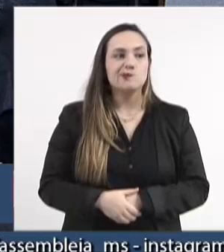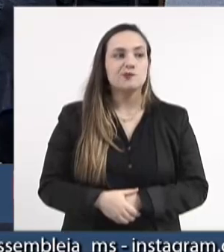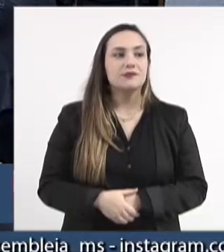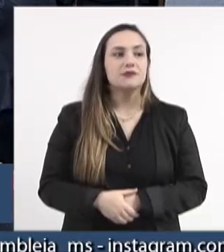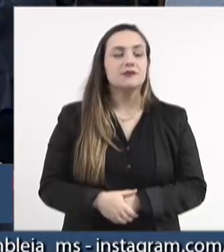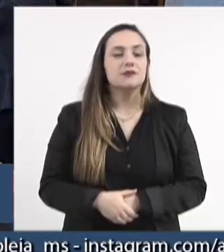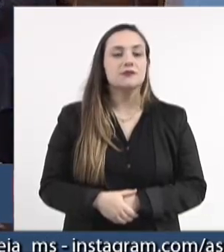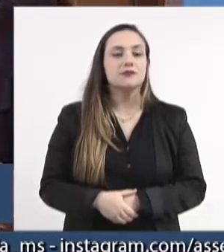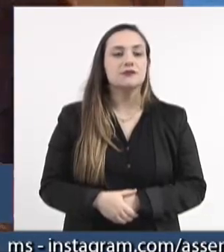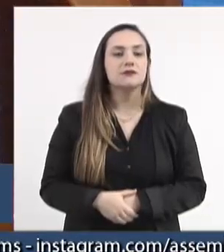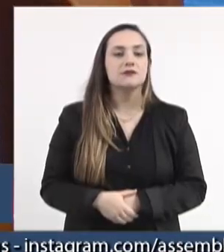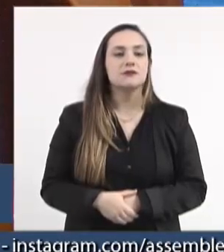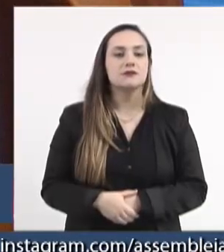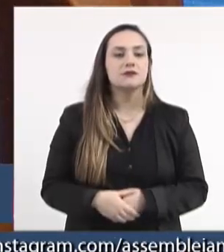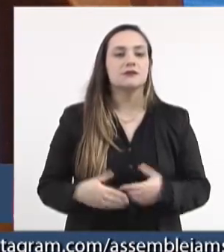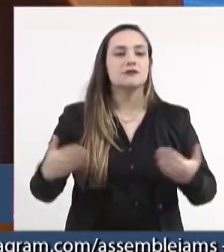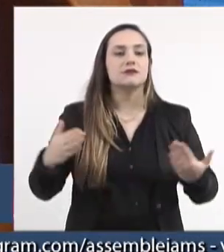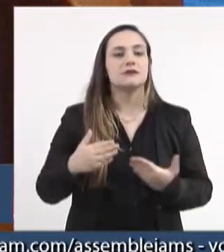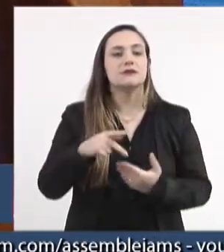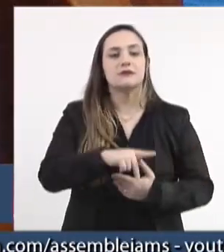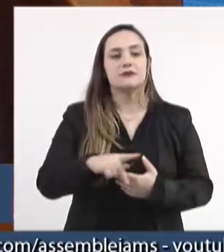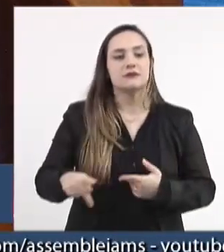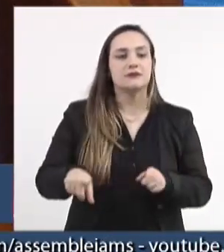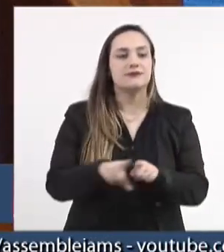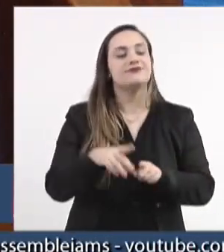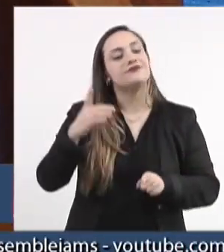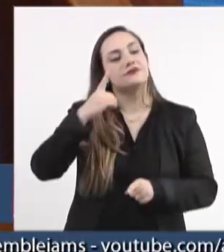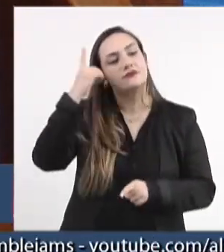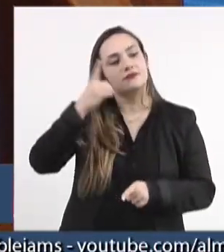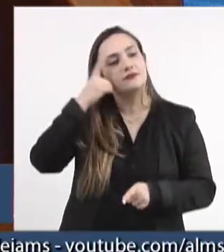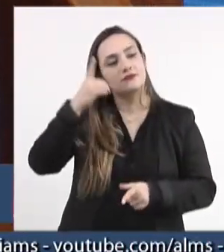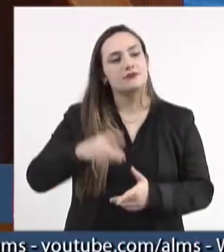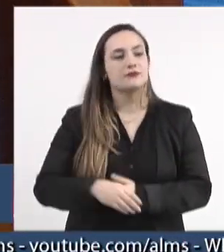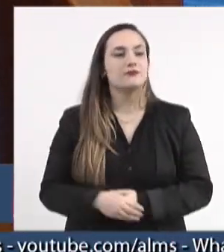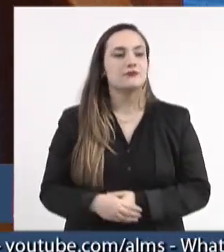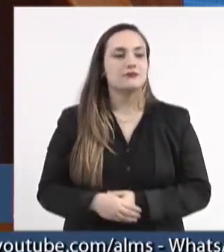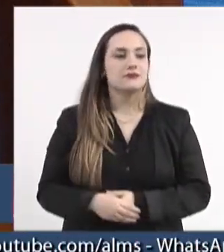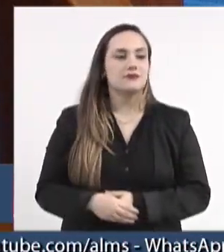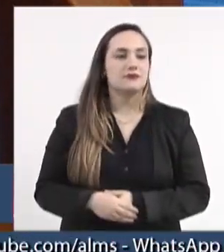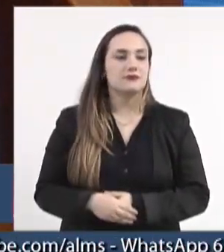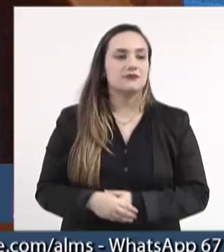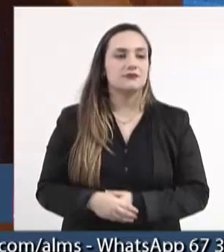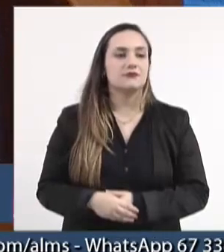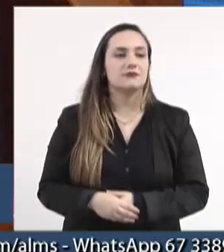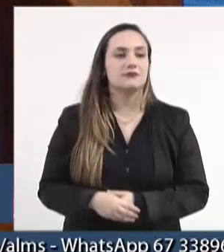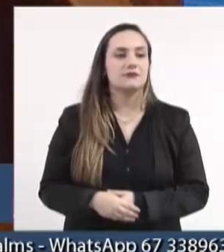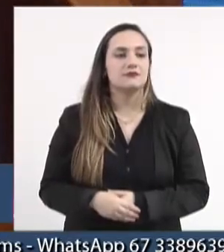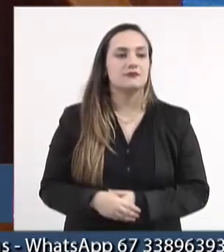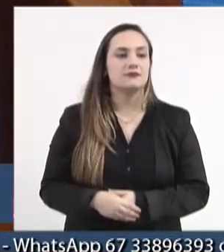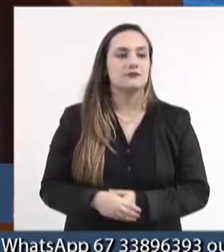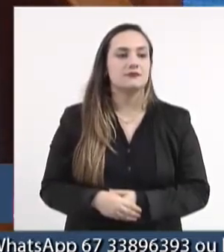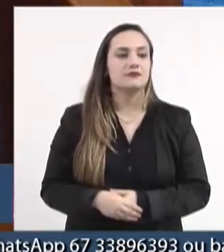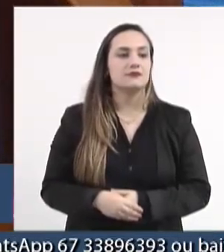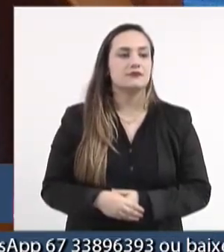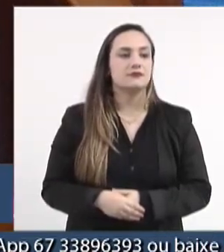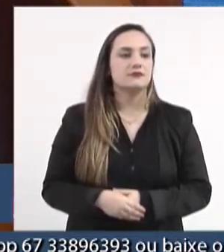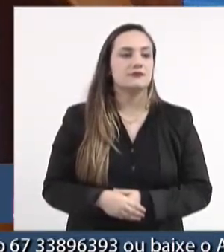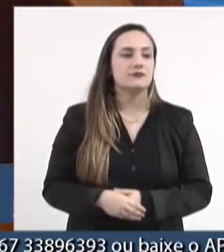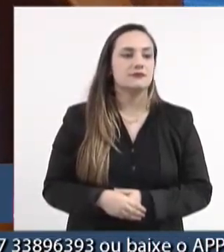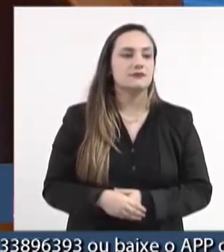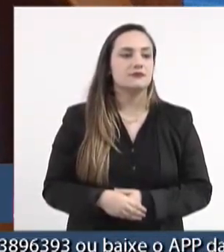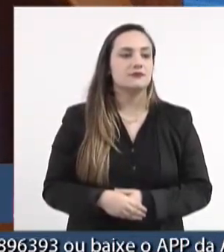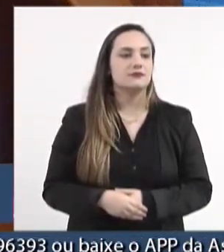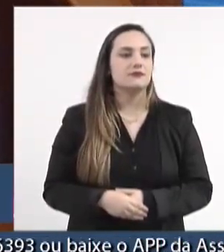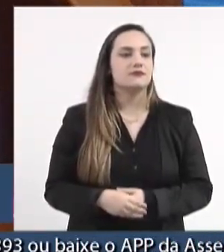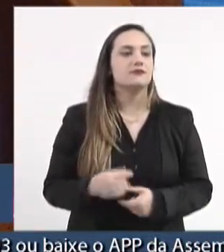Senhor presidente, nobres colegas deputados, quero aqui